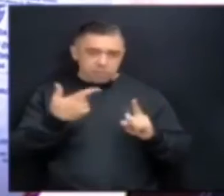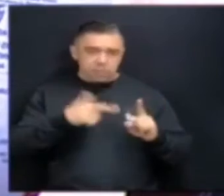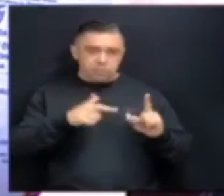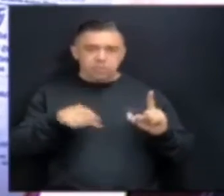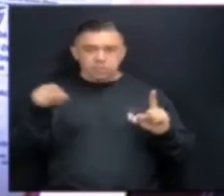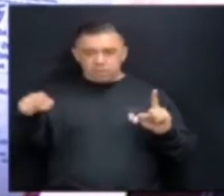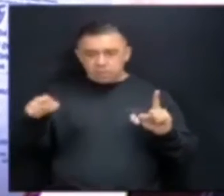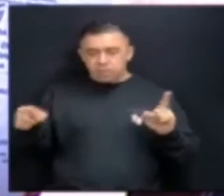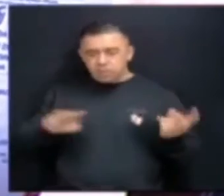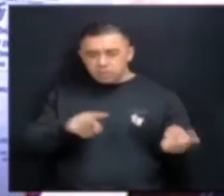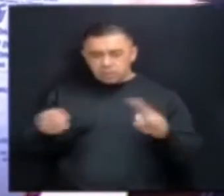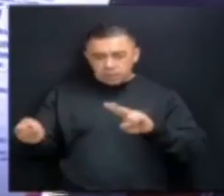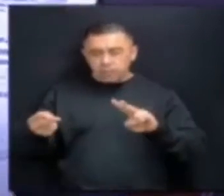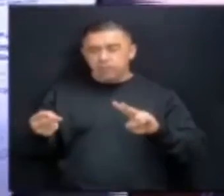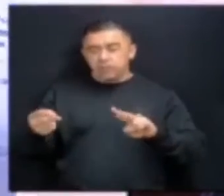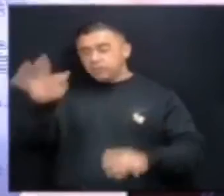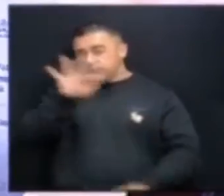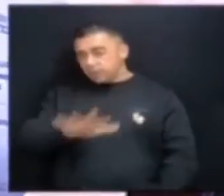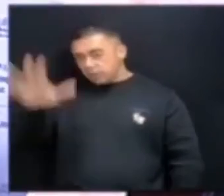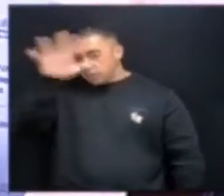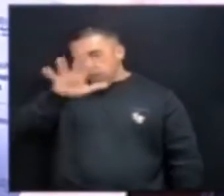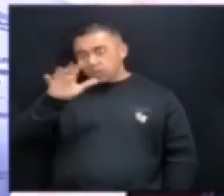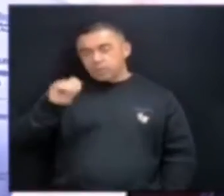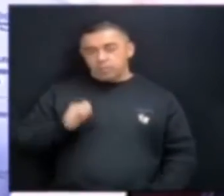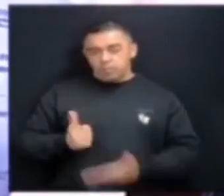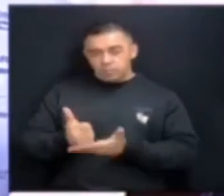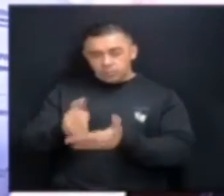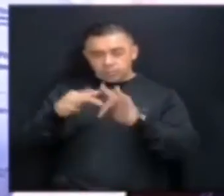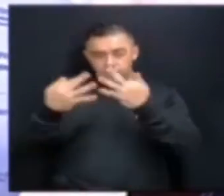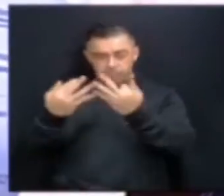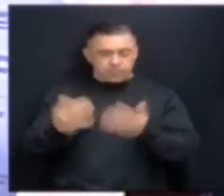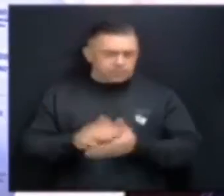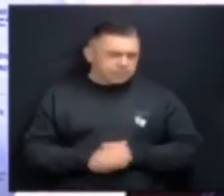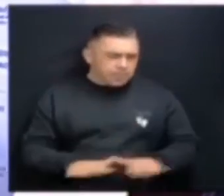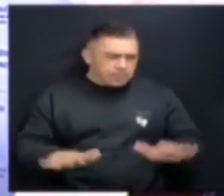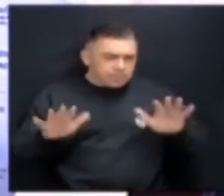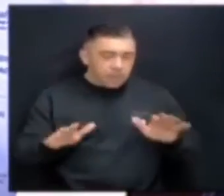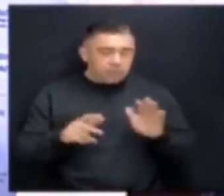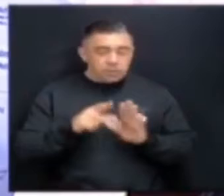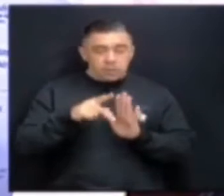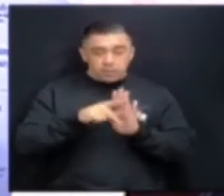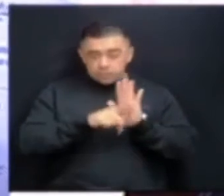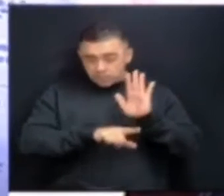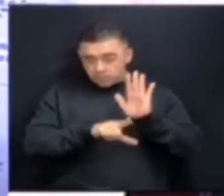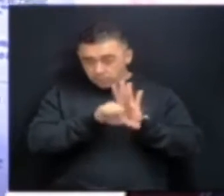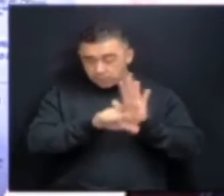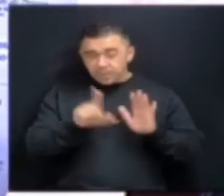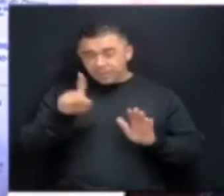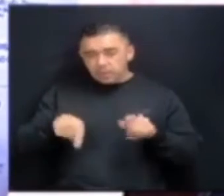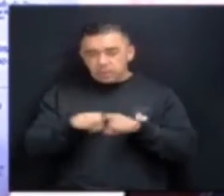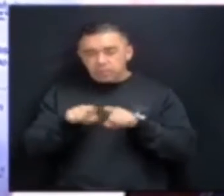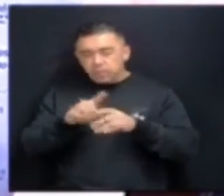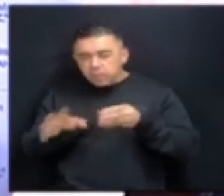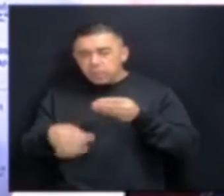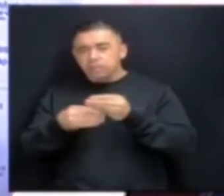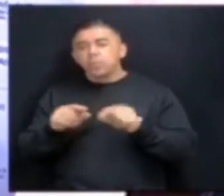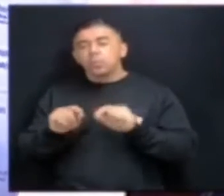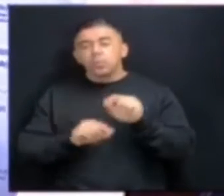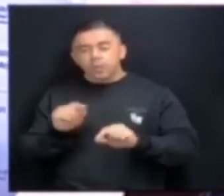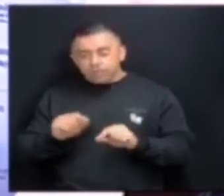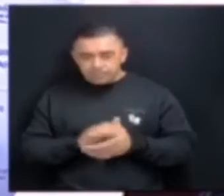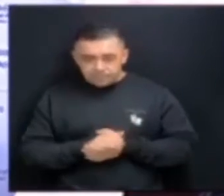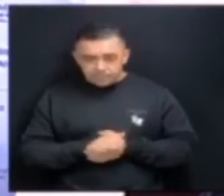beneficiário do programa de transferência de renda Federal o bolsa família porém o projeto de lei também instituiu uma ressalva dizendo que